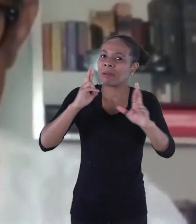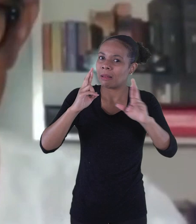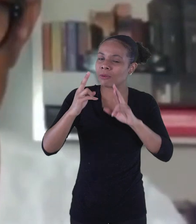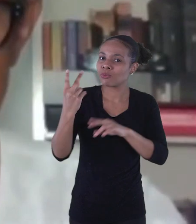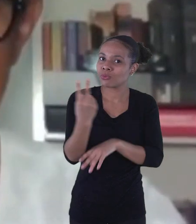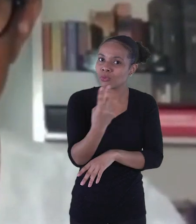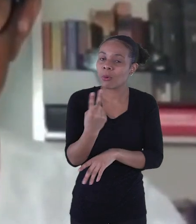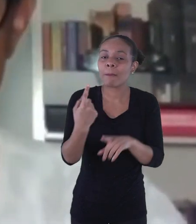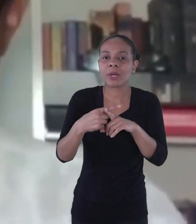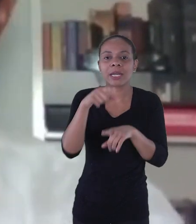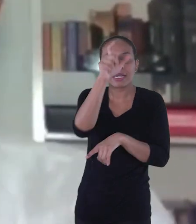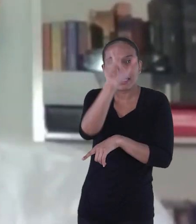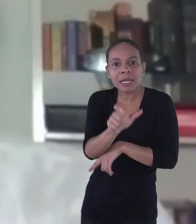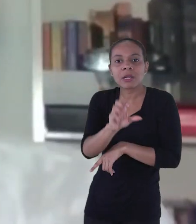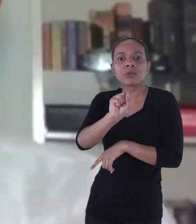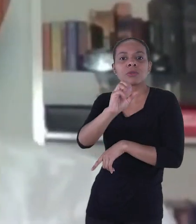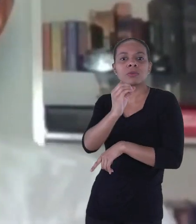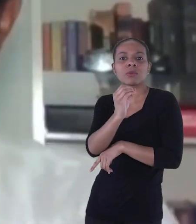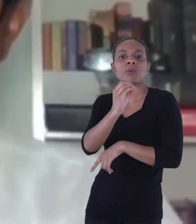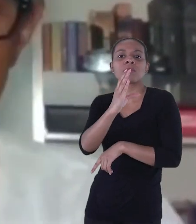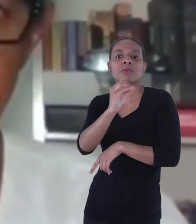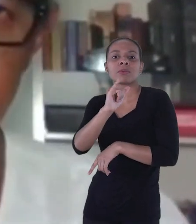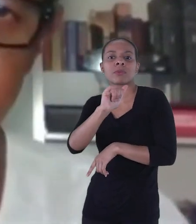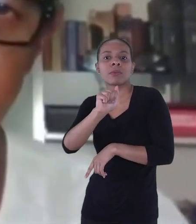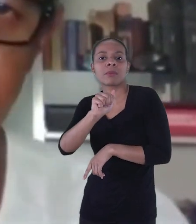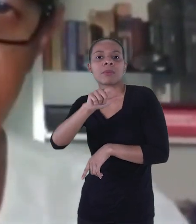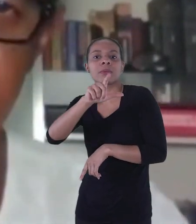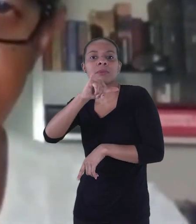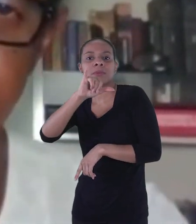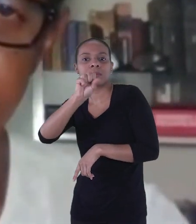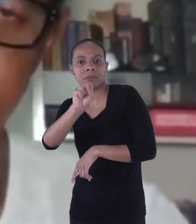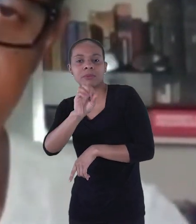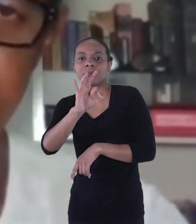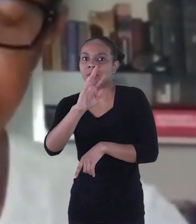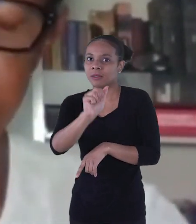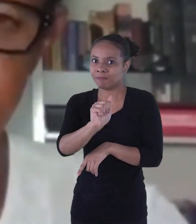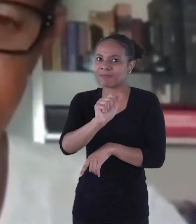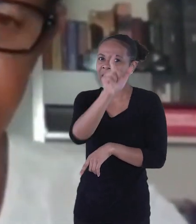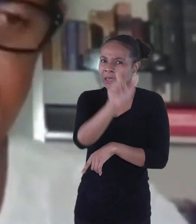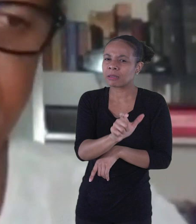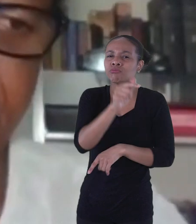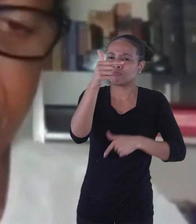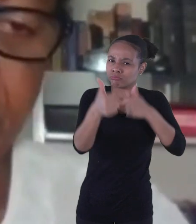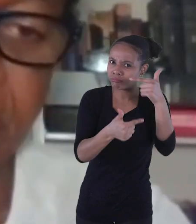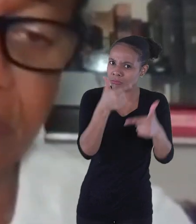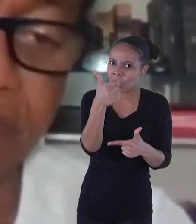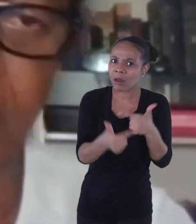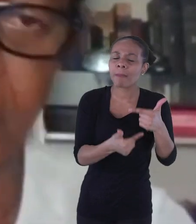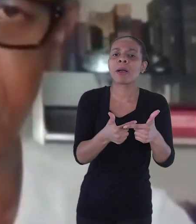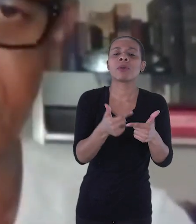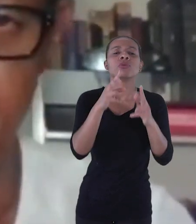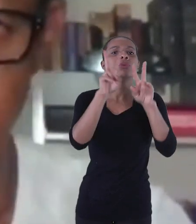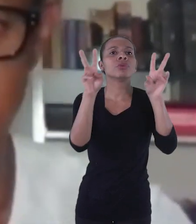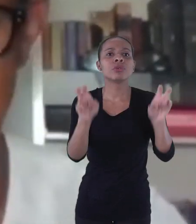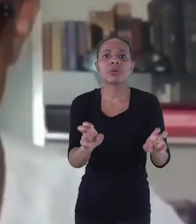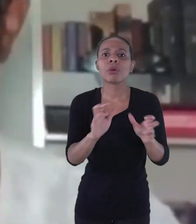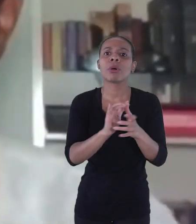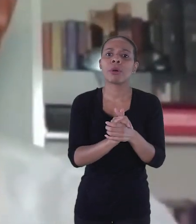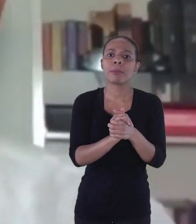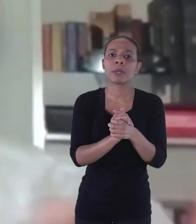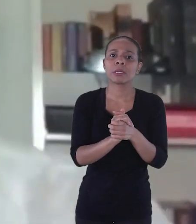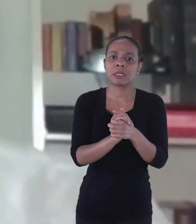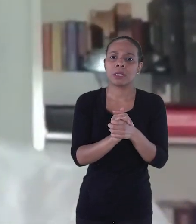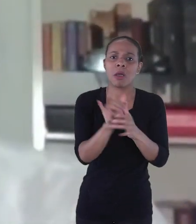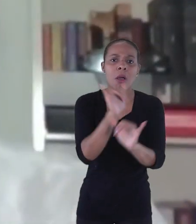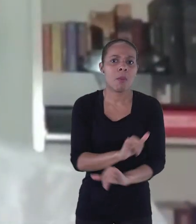cara socialista, tinha um trabalho muito, muito pegado, né, sobre a questão da